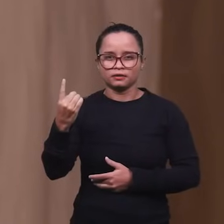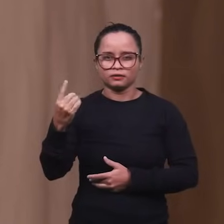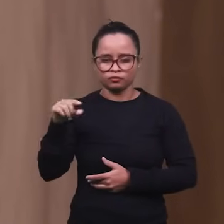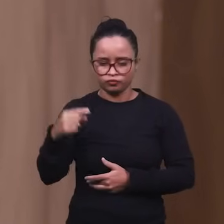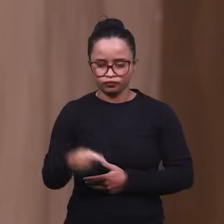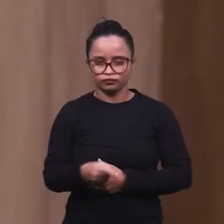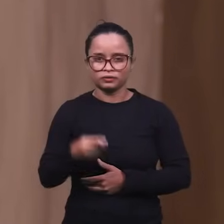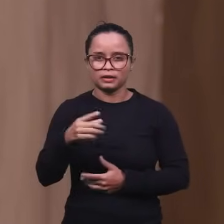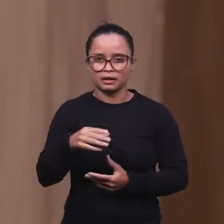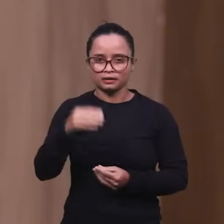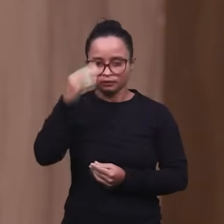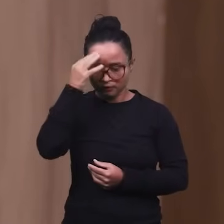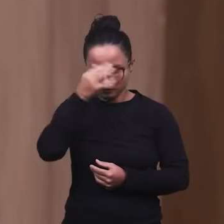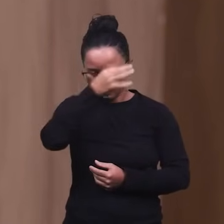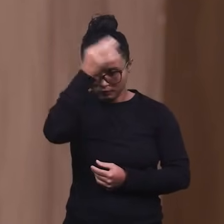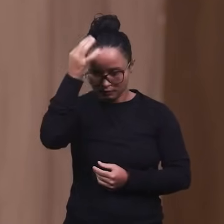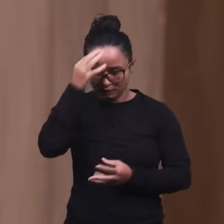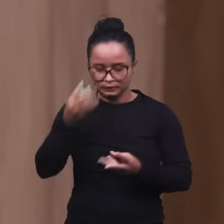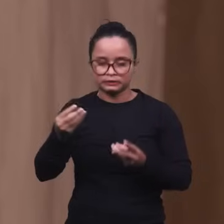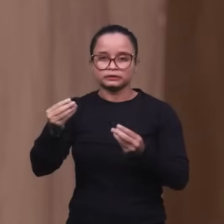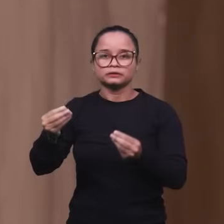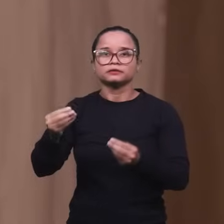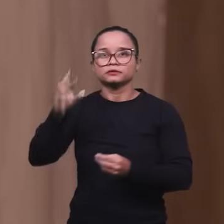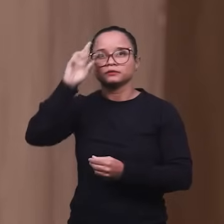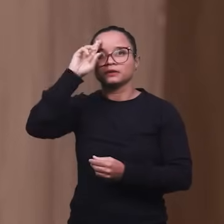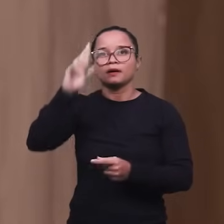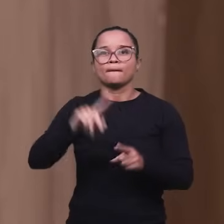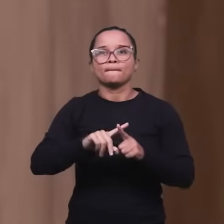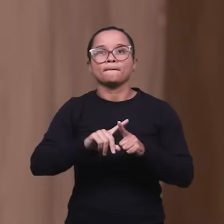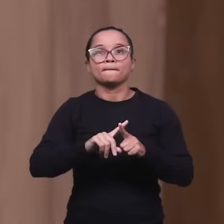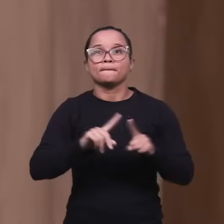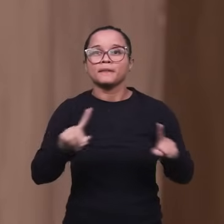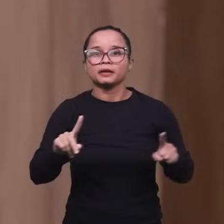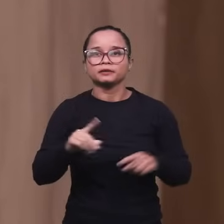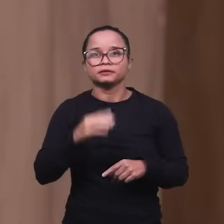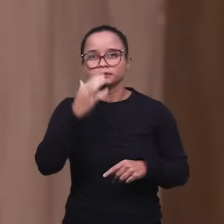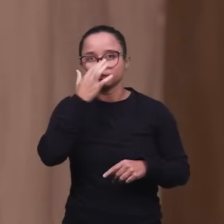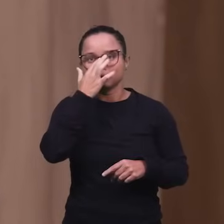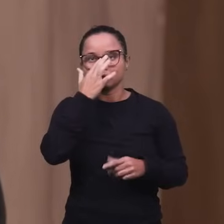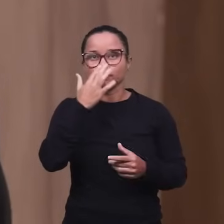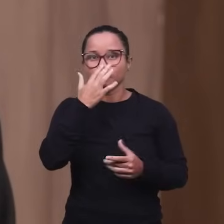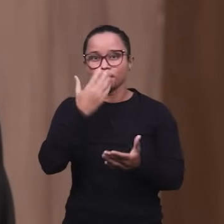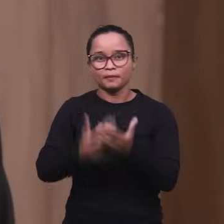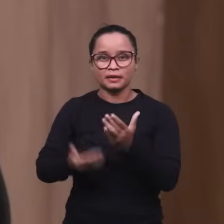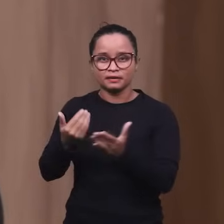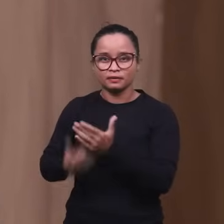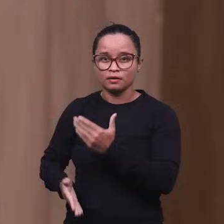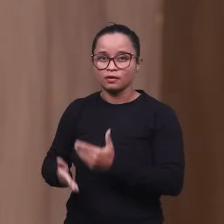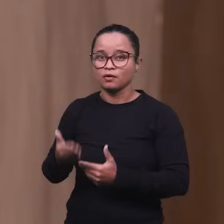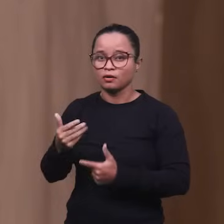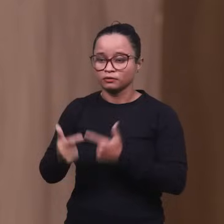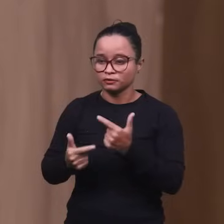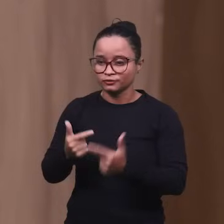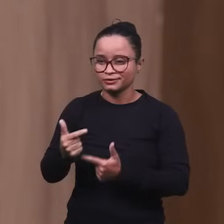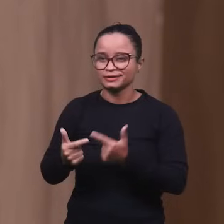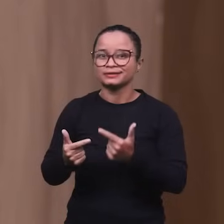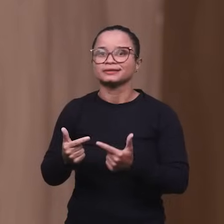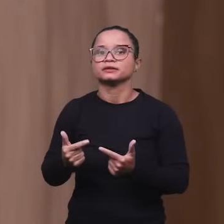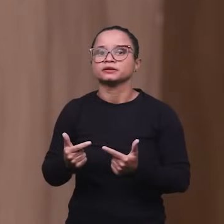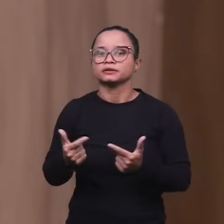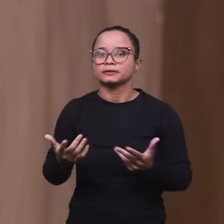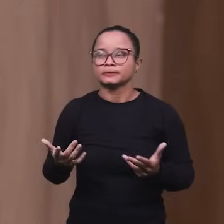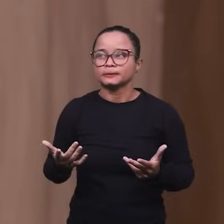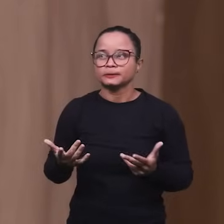profundamente espiritual, sensível às coisas do Senhor, mas foi um fracasso. Nunca perdeu uma batalha em Israel, mas perdeu a